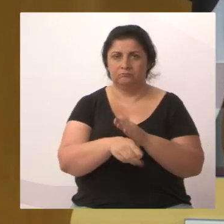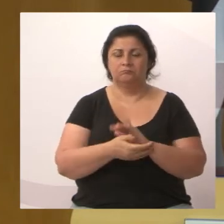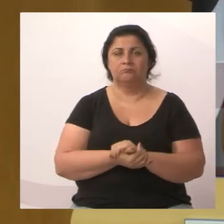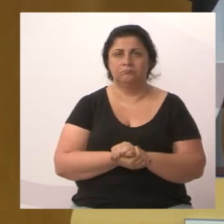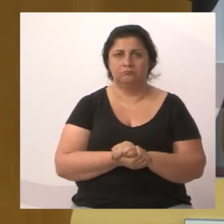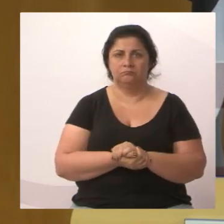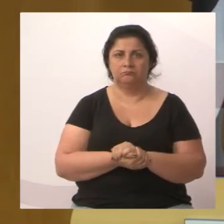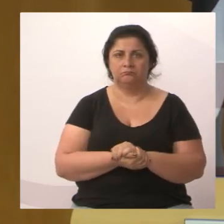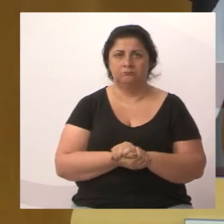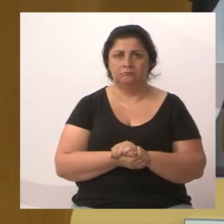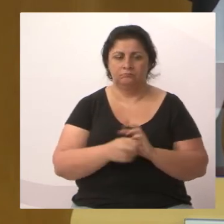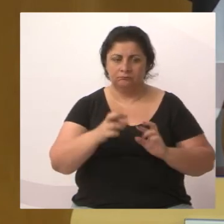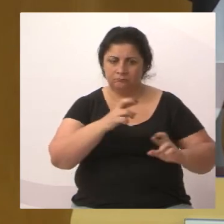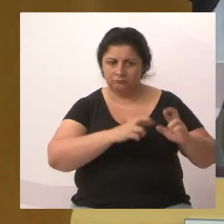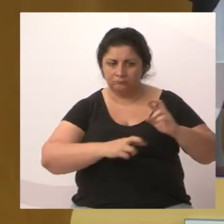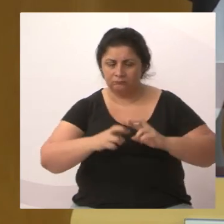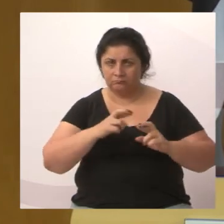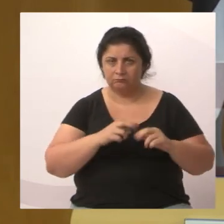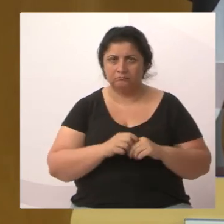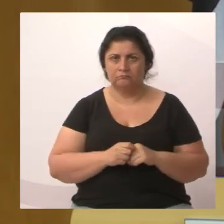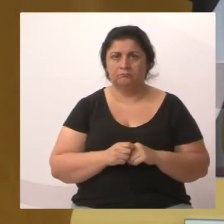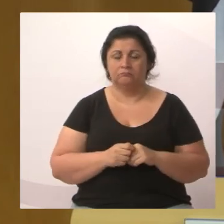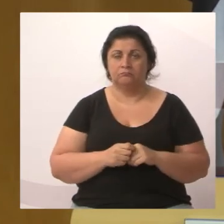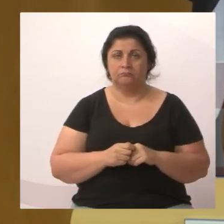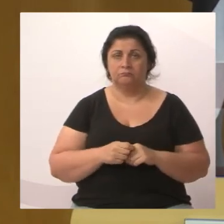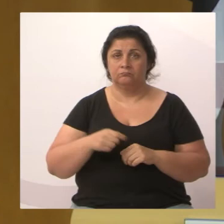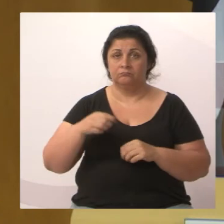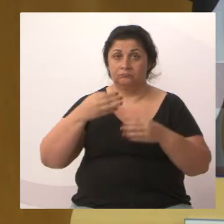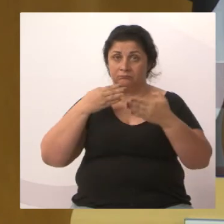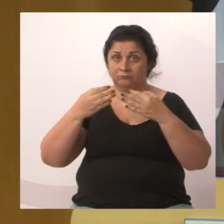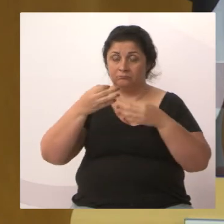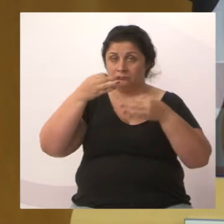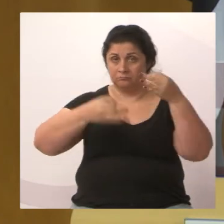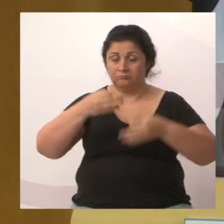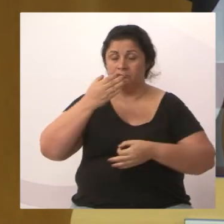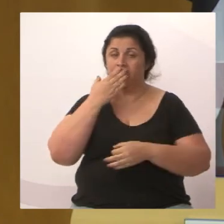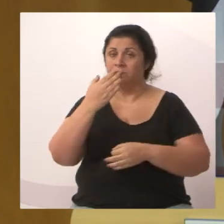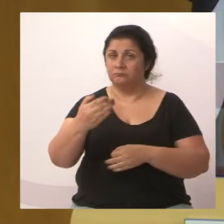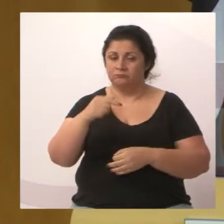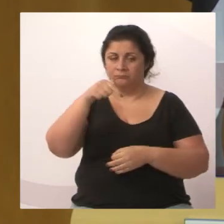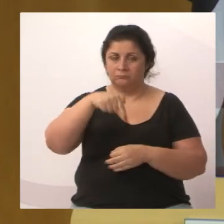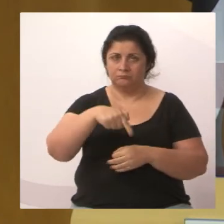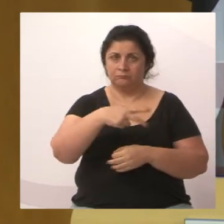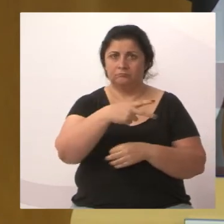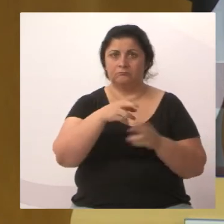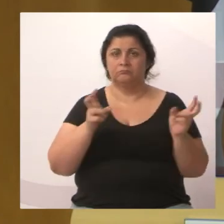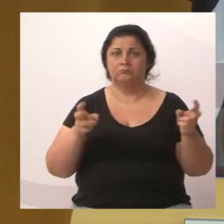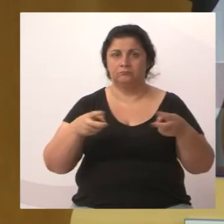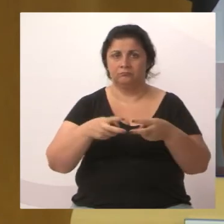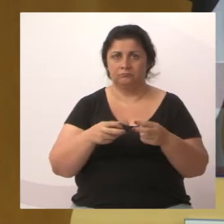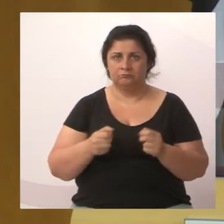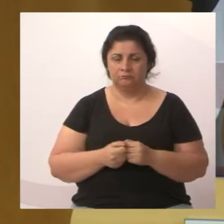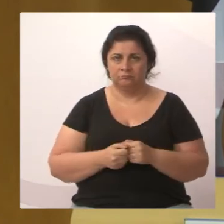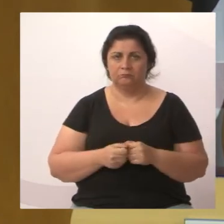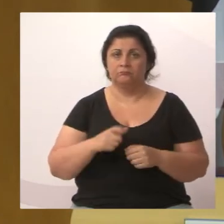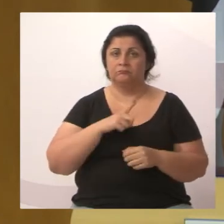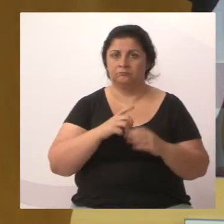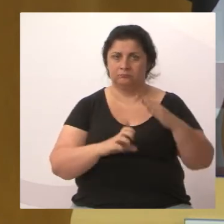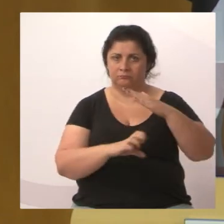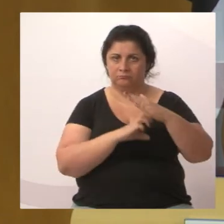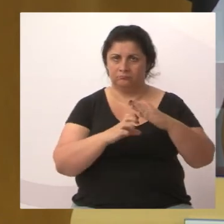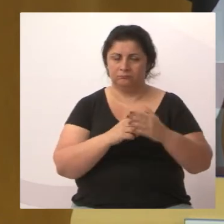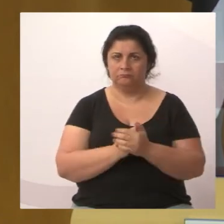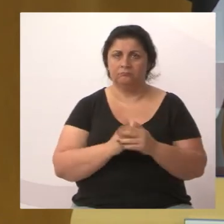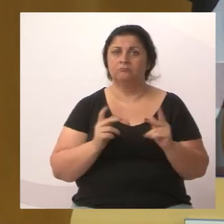a pedido da Justiça, essa casa abriu licitação, a empresa vencedora ganhou, né, claro, e